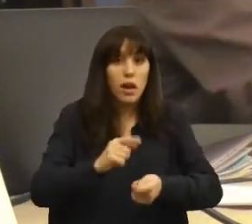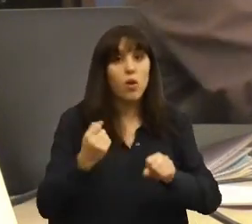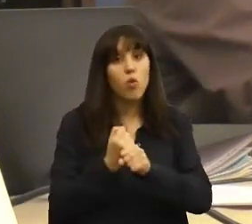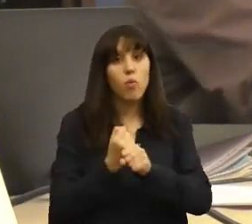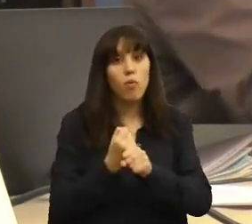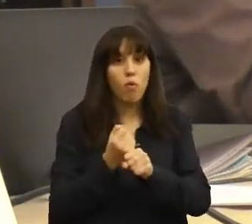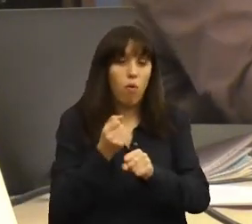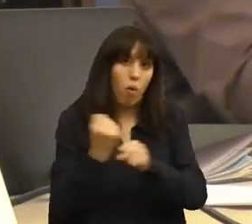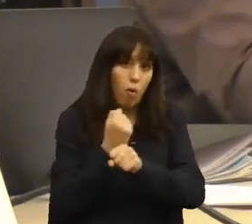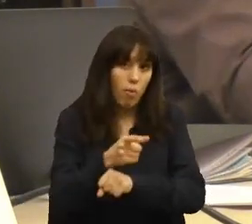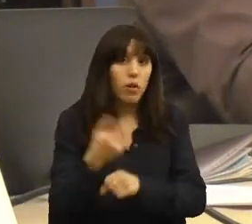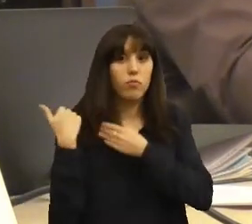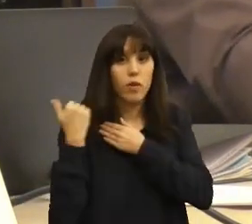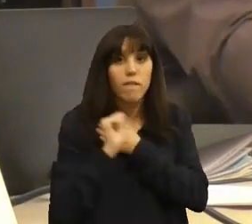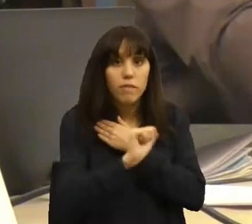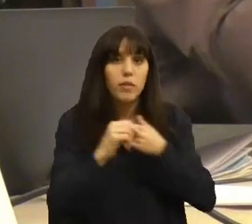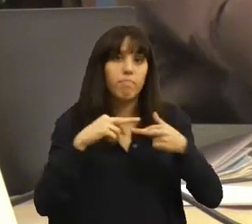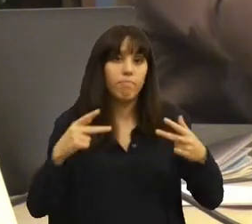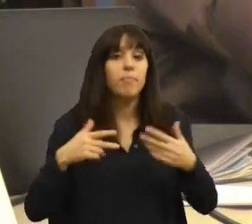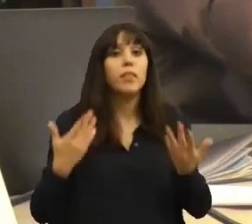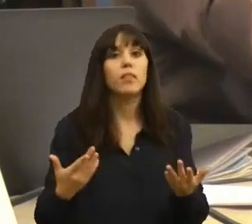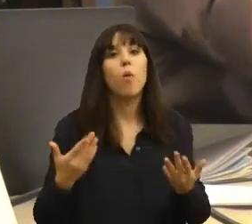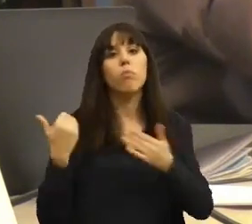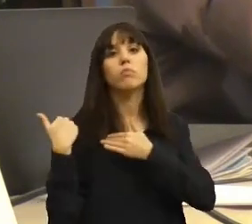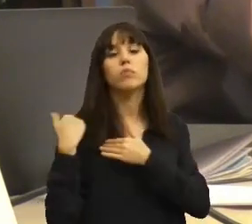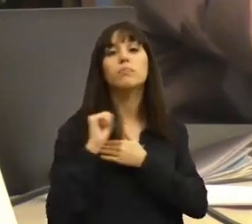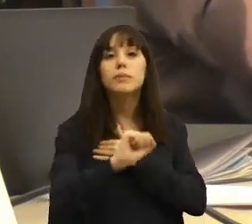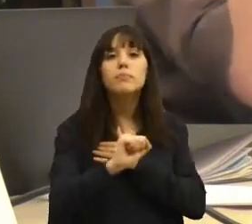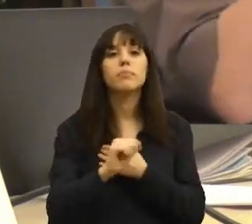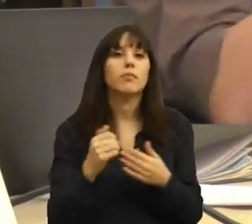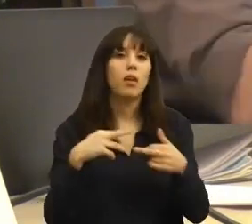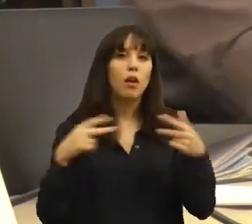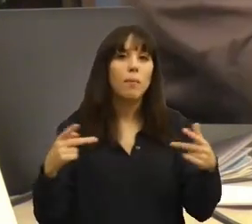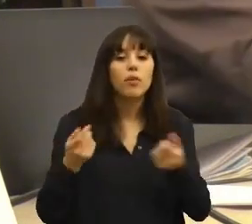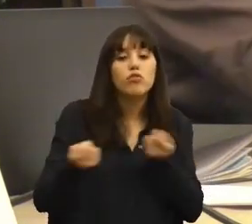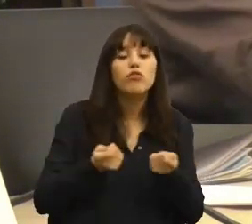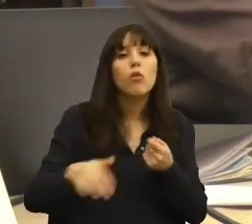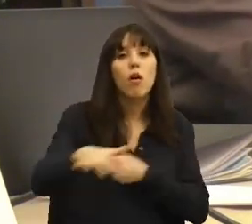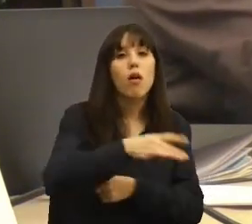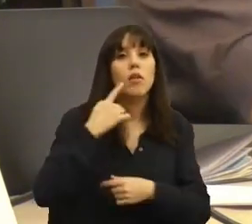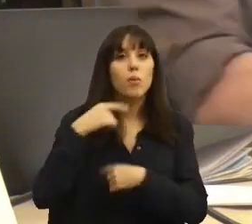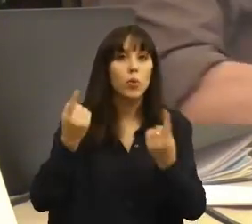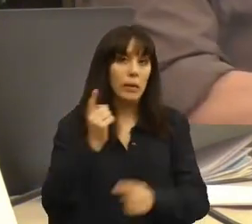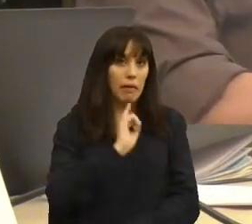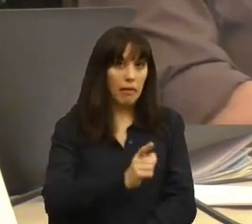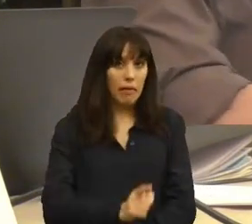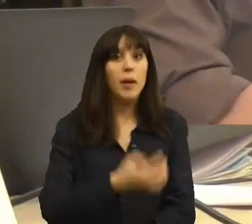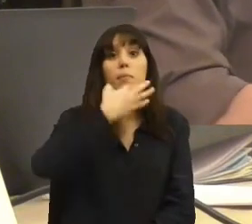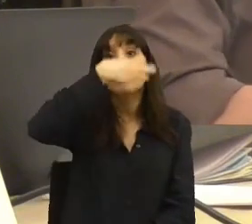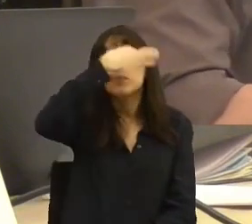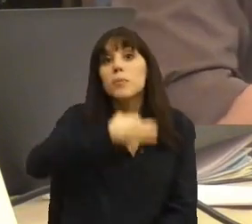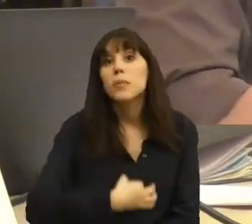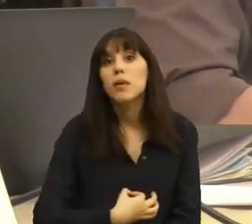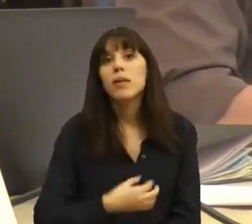sua responsabilidade e é da competência da Câmara a gestão do espaço público e garantir